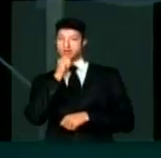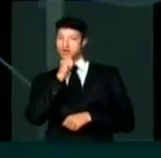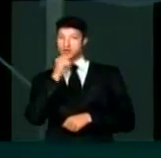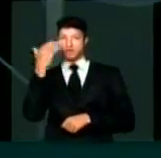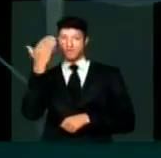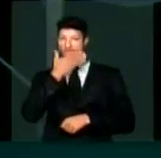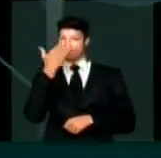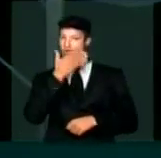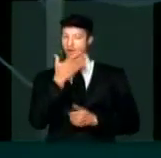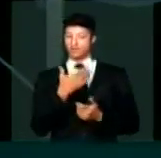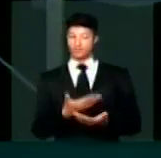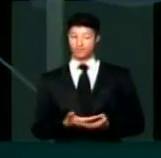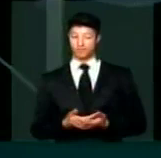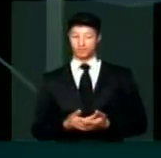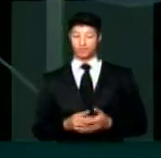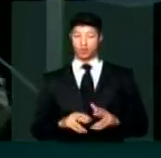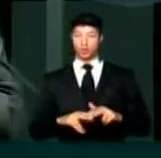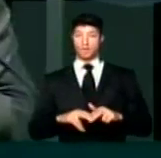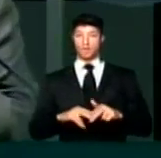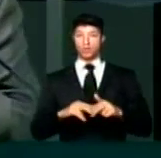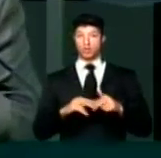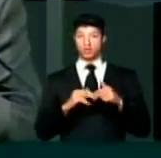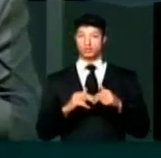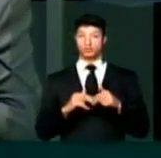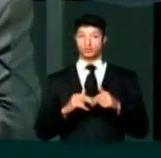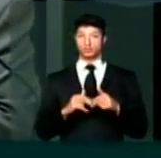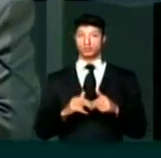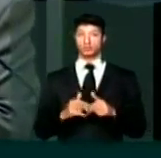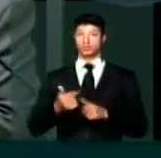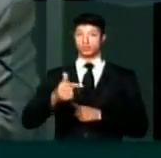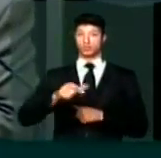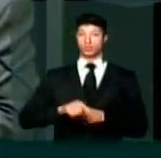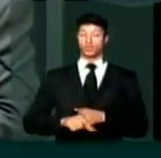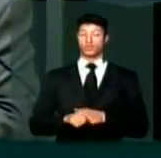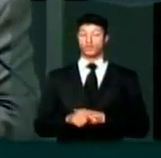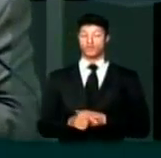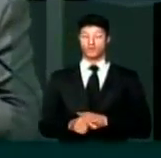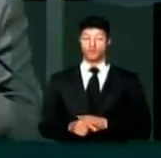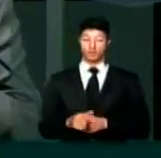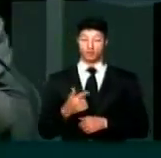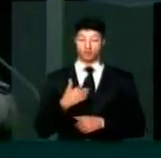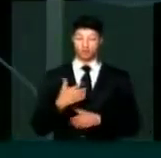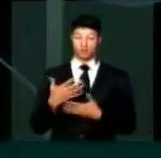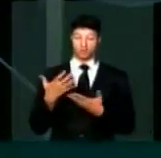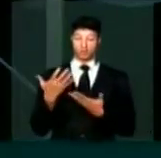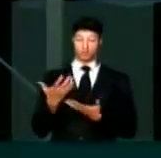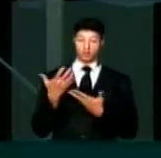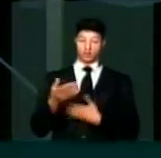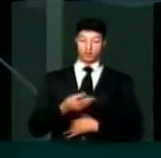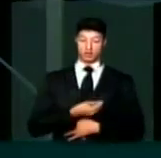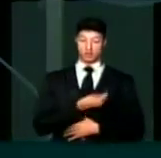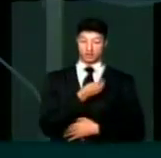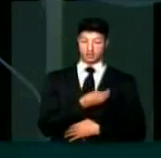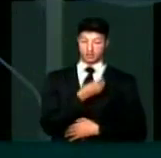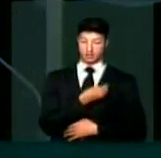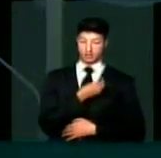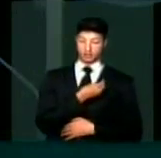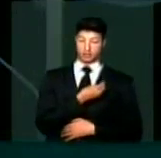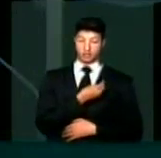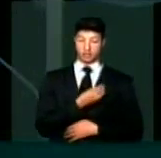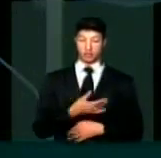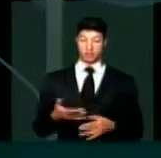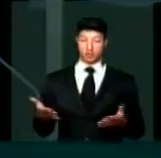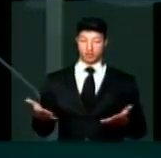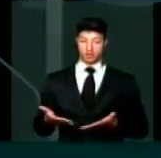não veio a lume. Por isso, mais uma vez, eu quero registrar desta